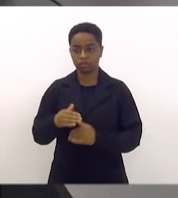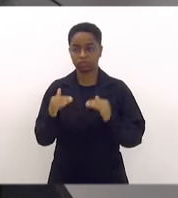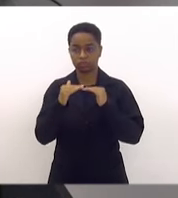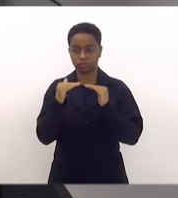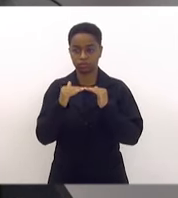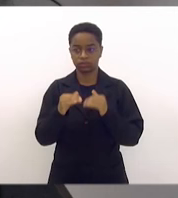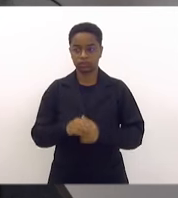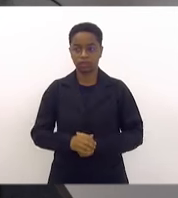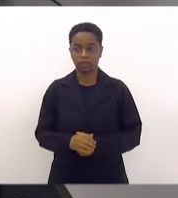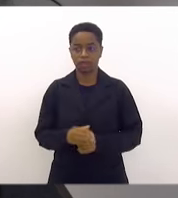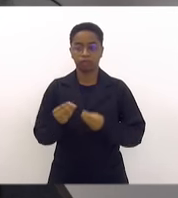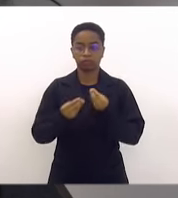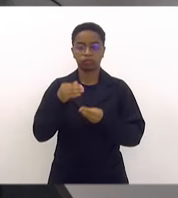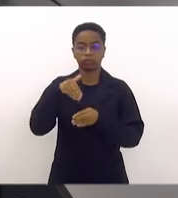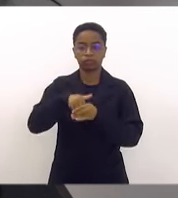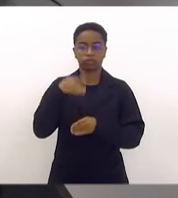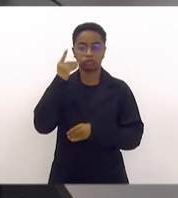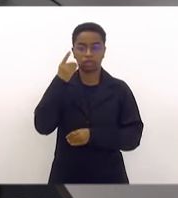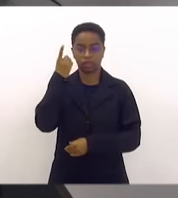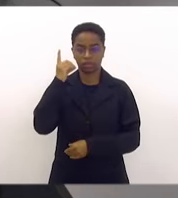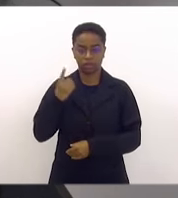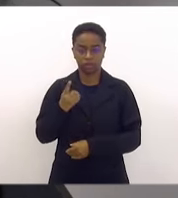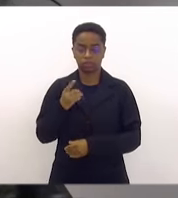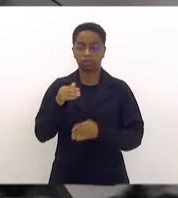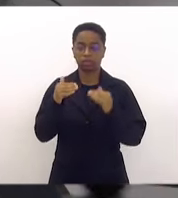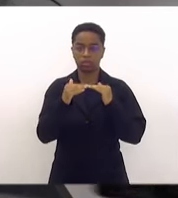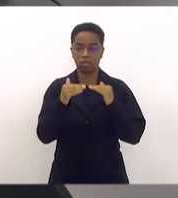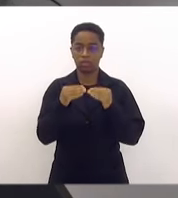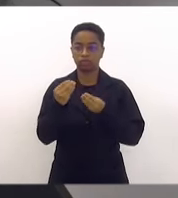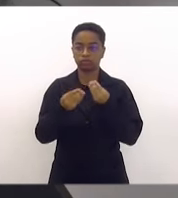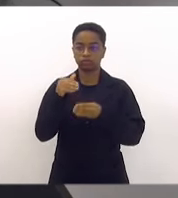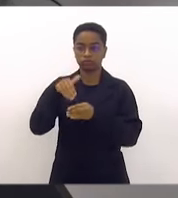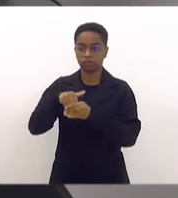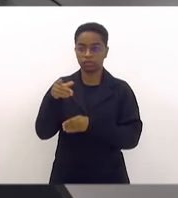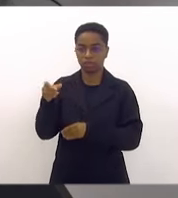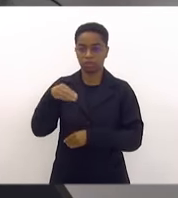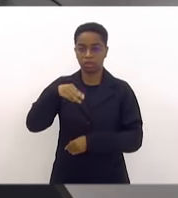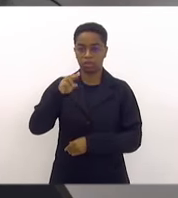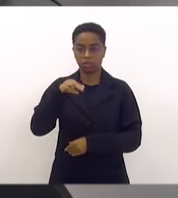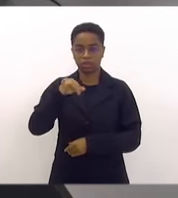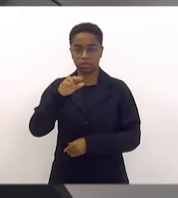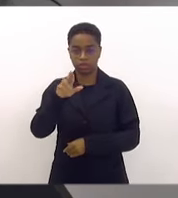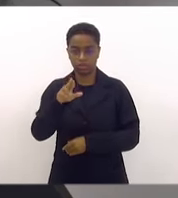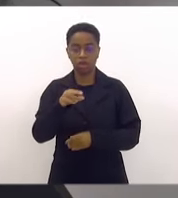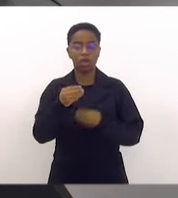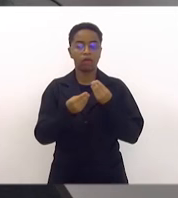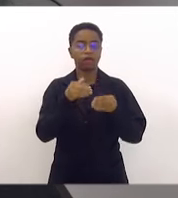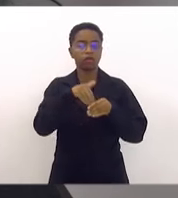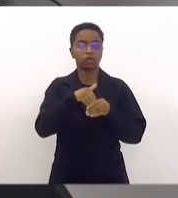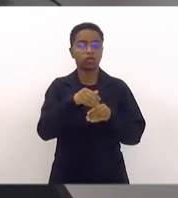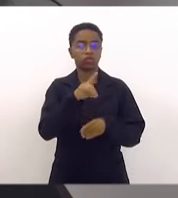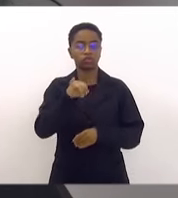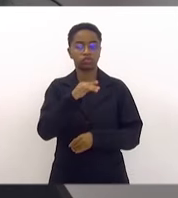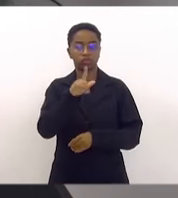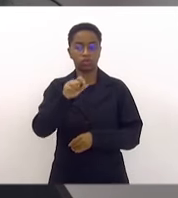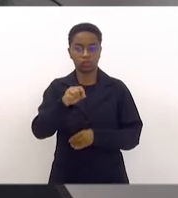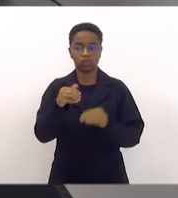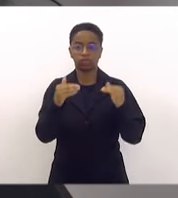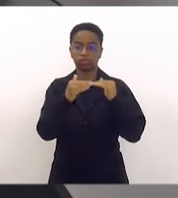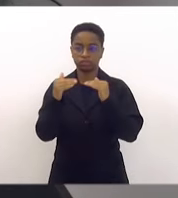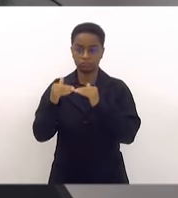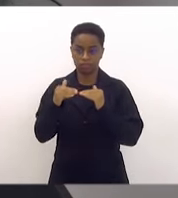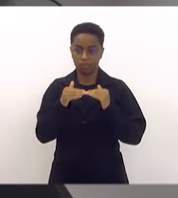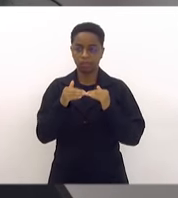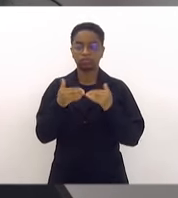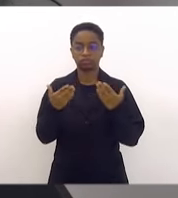favorável como vota deputada Dani B favorável como vota Deputado mun Neto como vota Deputado Júlio R favorável